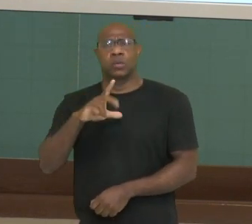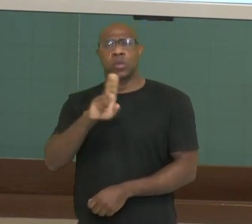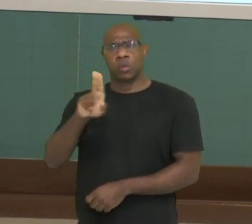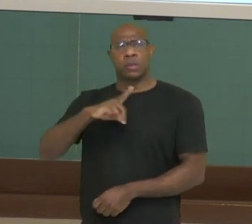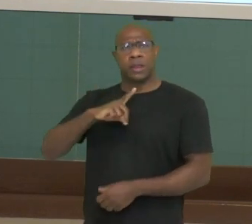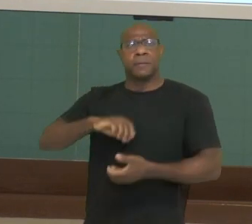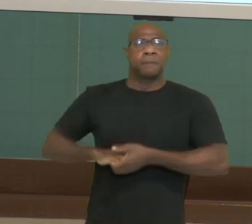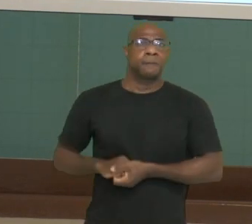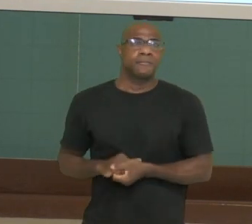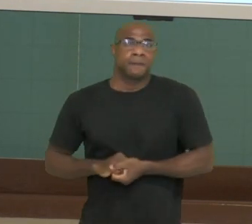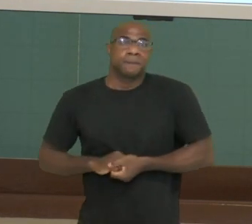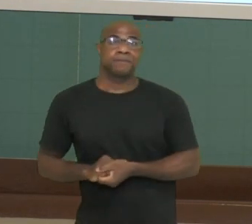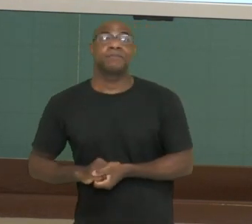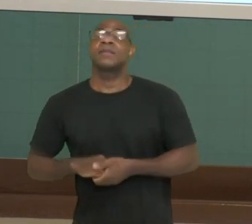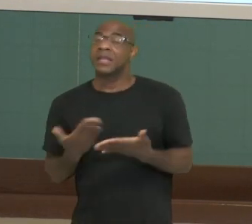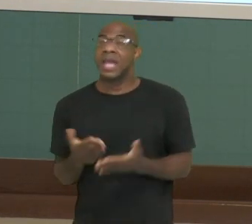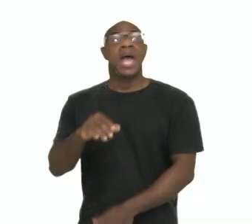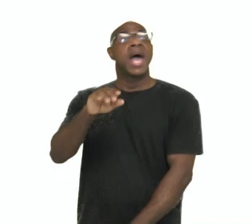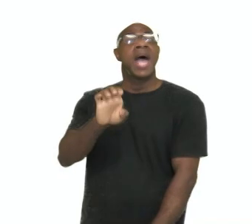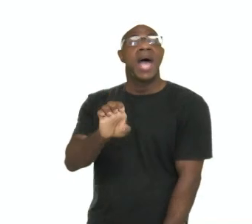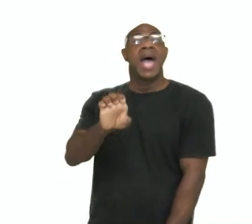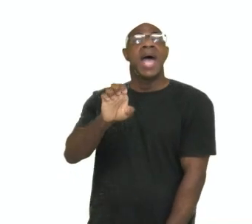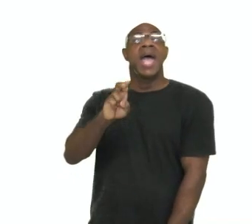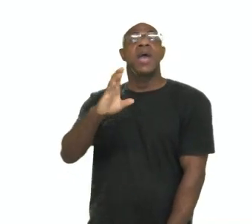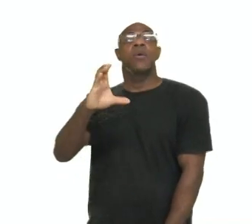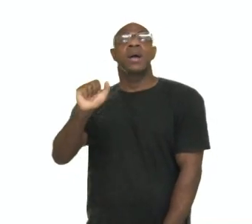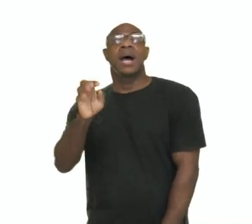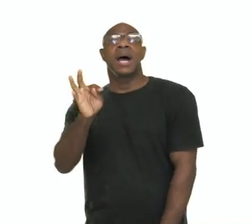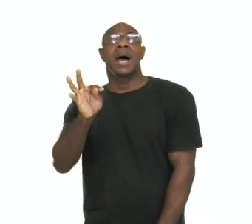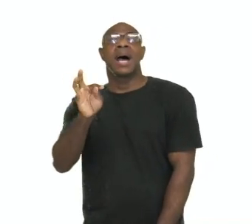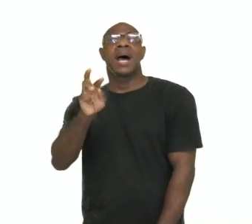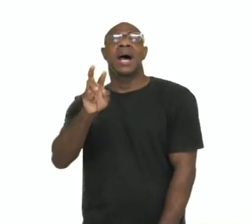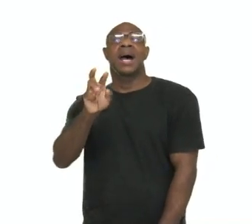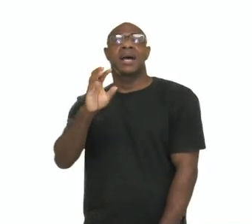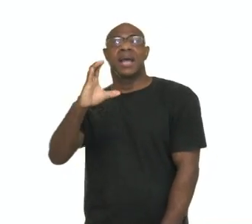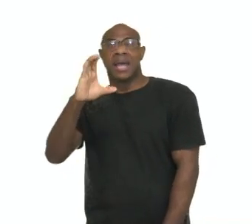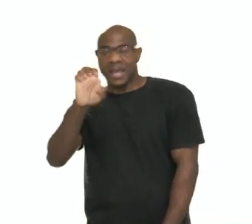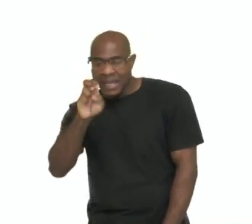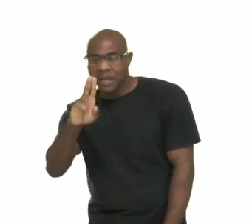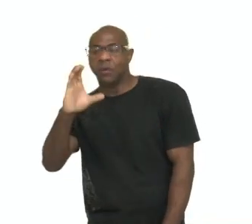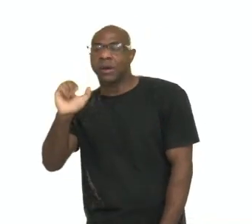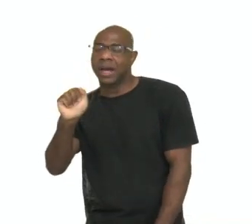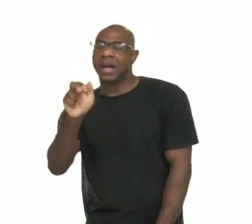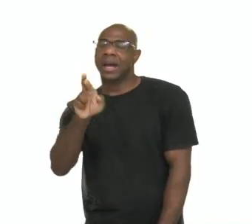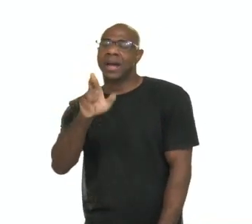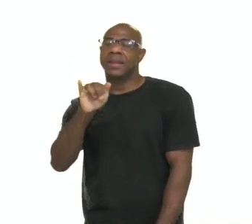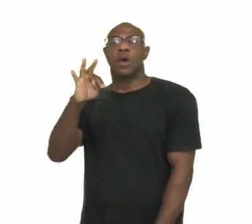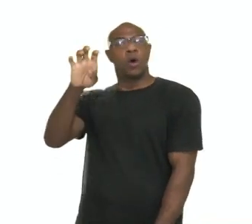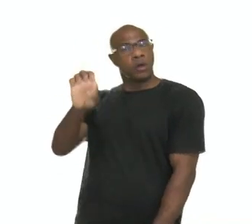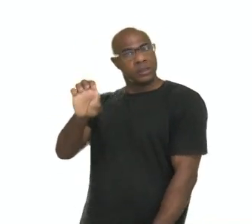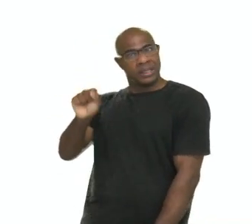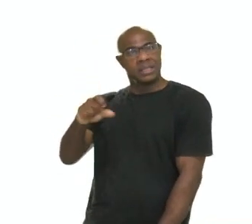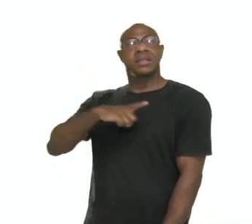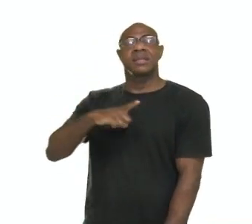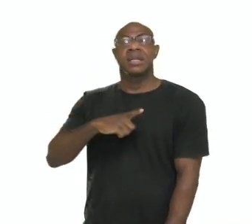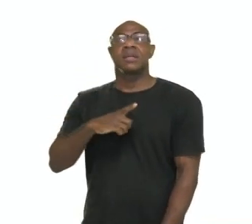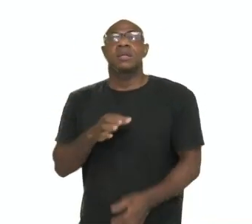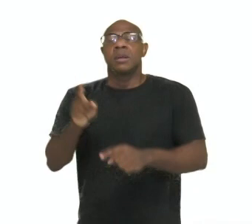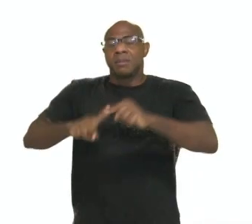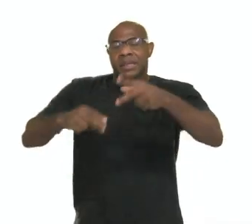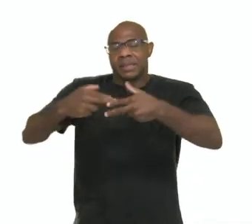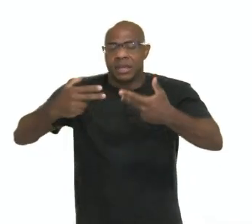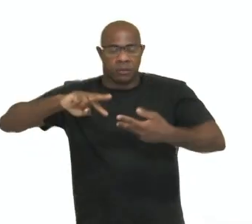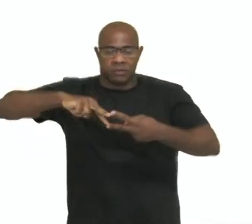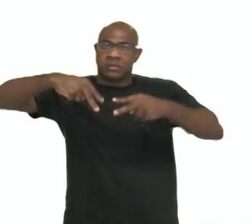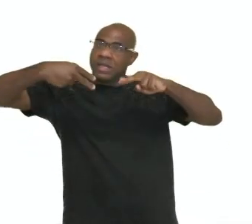seres eucariontes destacam-se por possuírem material genético envolto